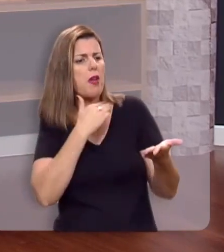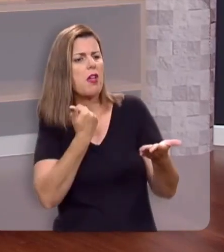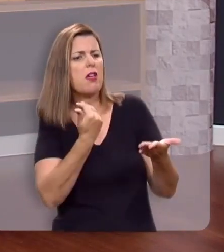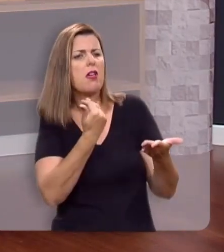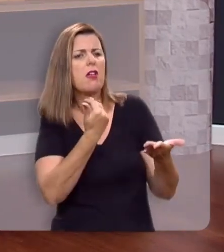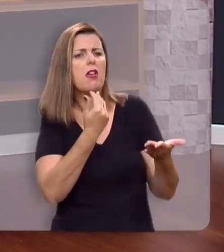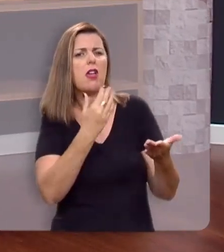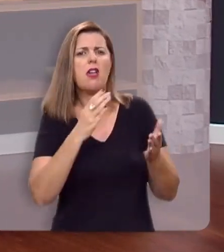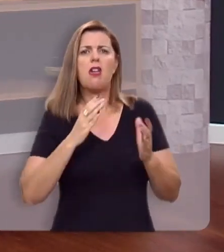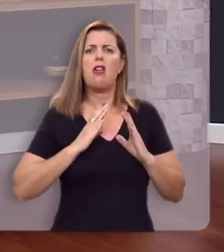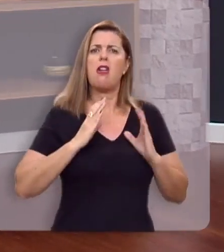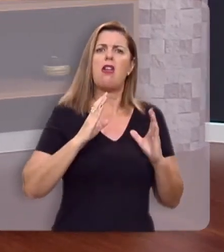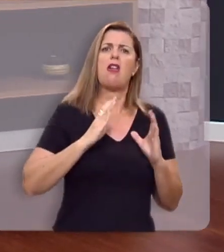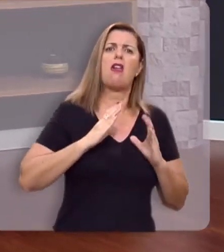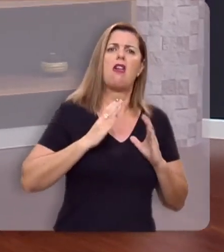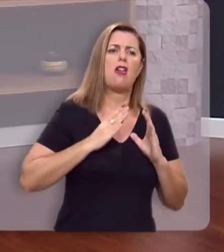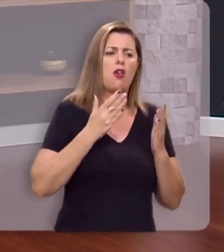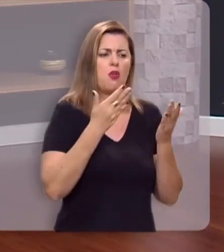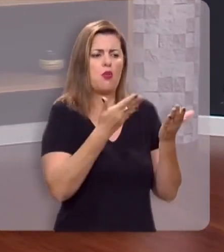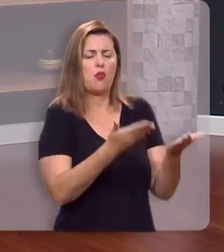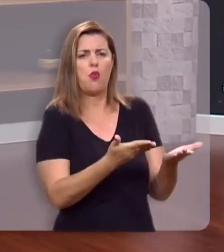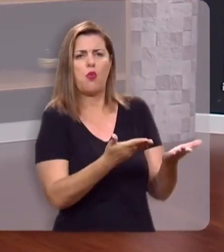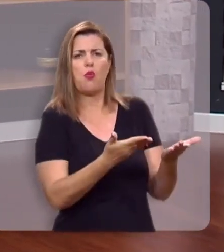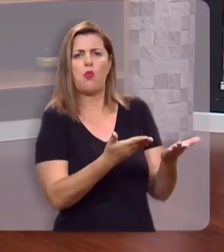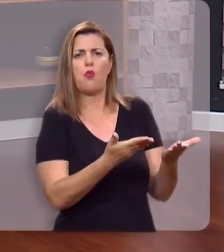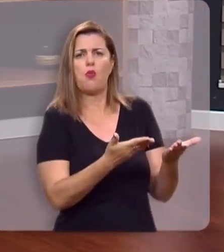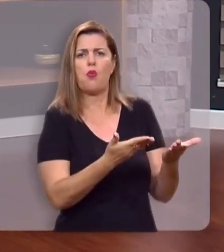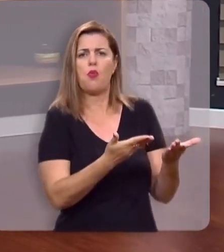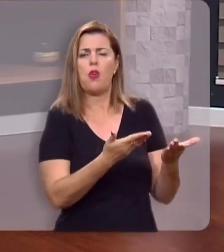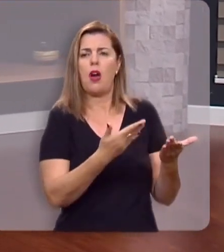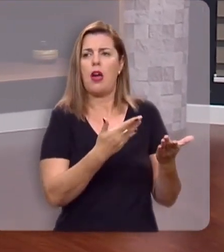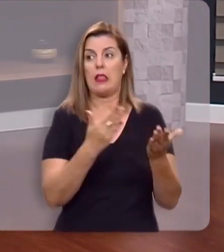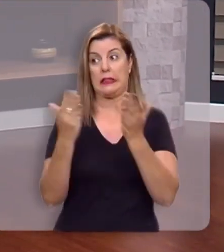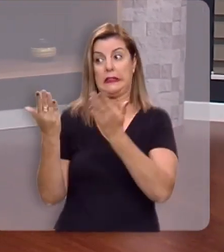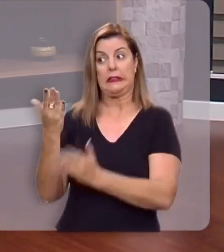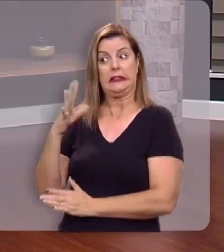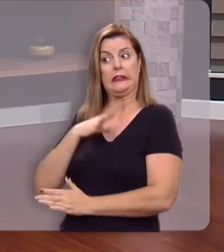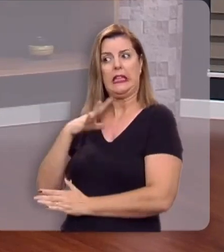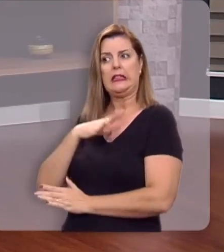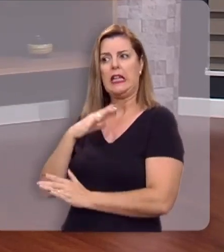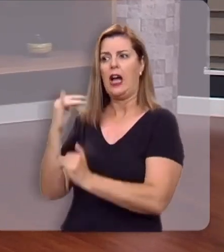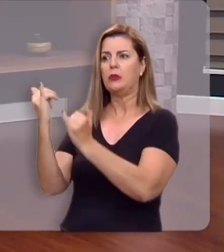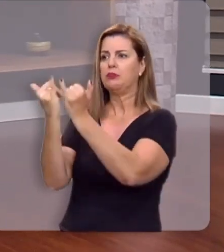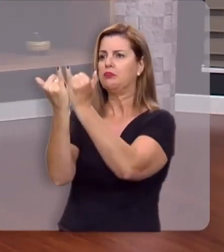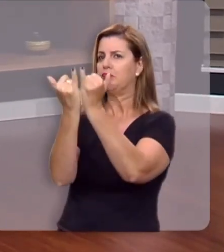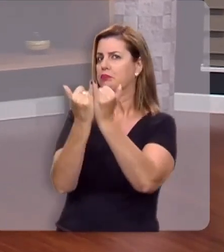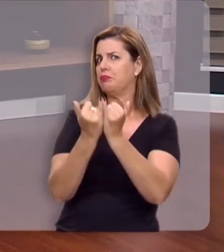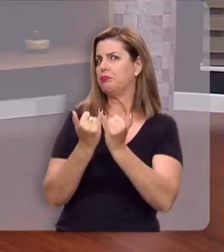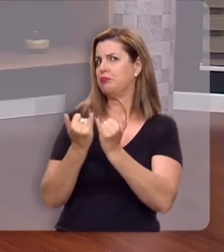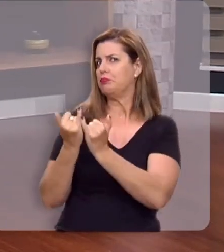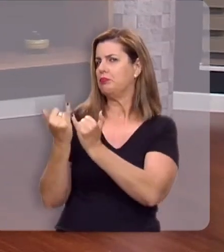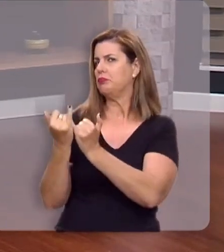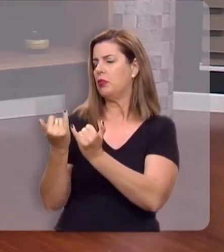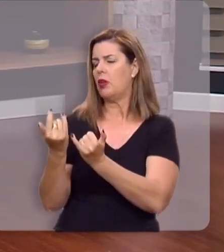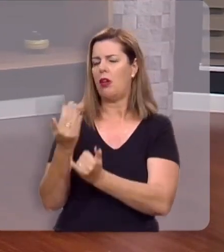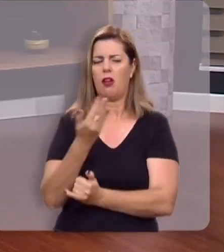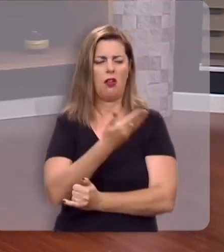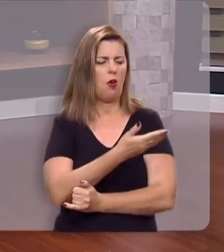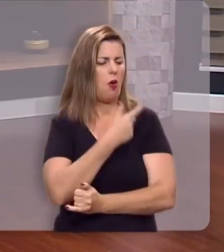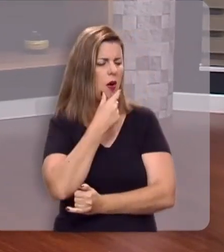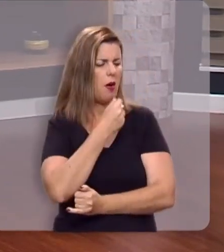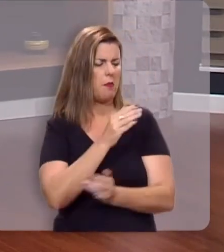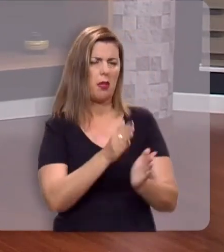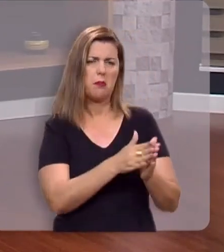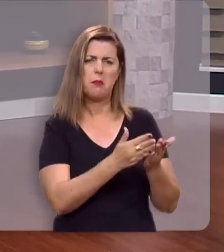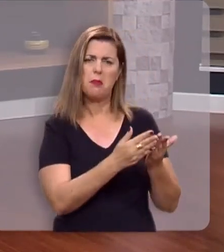funeral tão destacado, talvez nos comentários da cidade. Um nem lembrado foi,